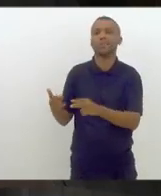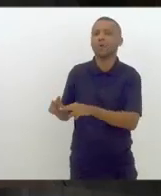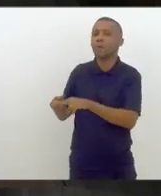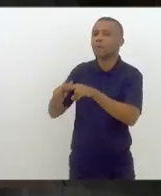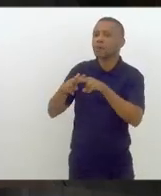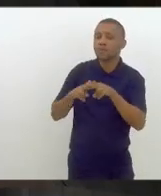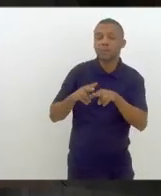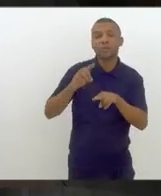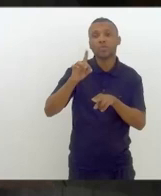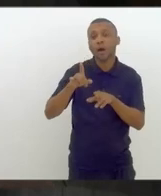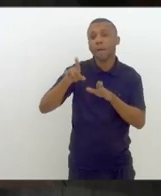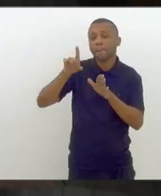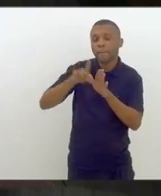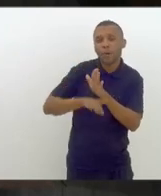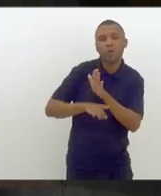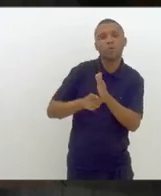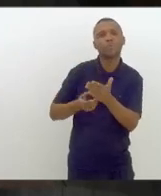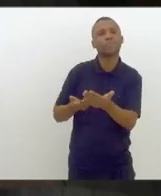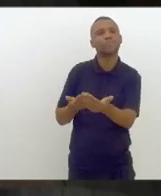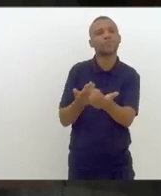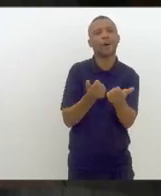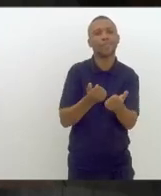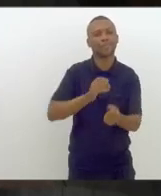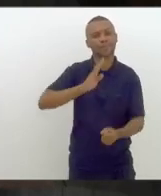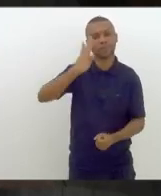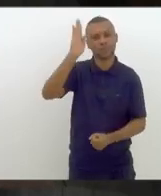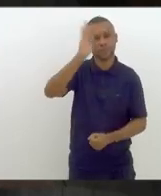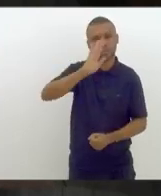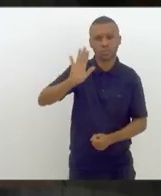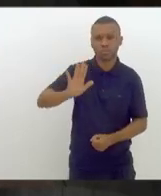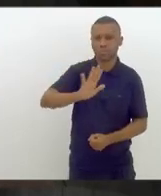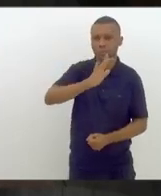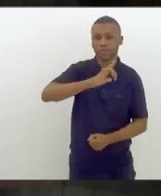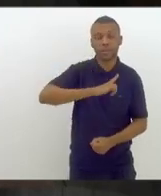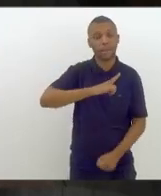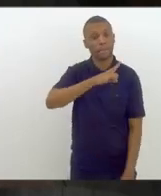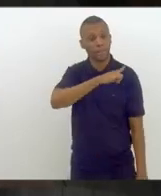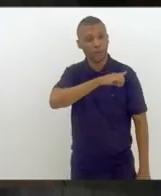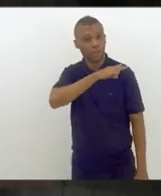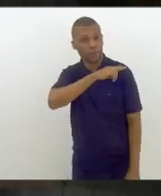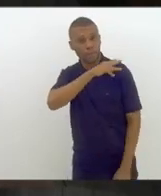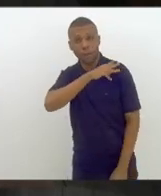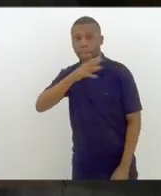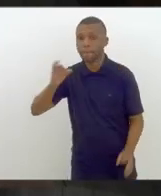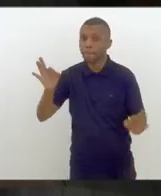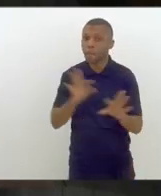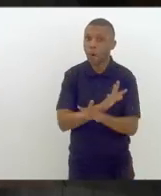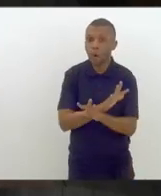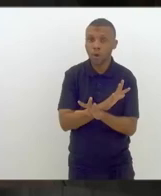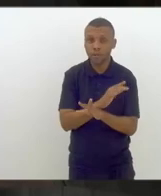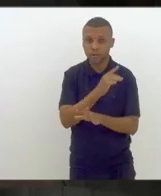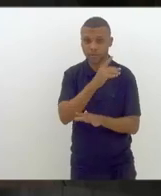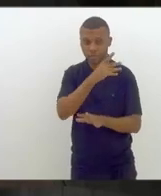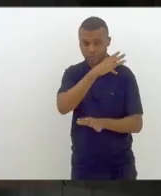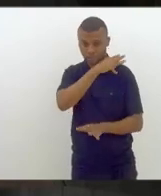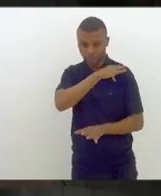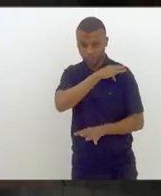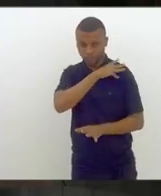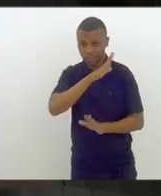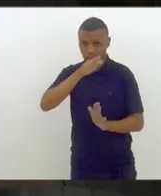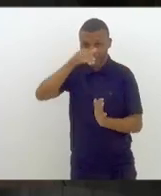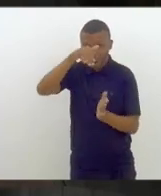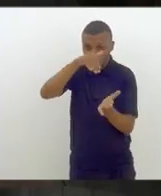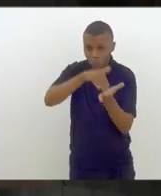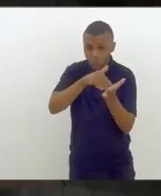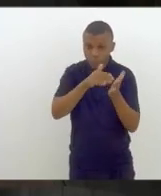mais da metade dos nossos jovens no Brasil tem o ensino médio completo. Ensino médio que é a última etapa da educação